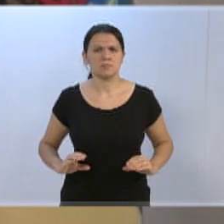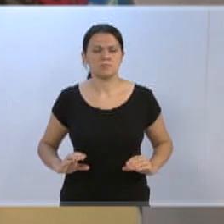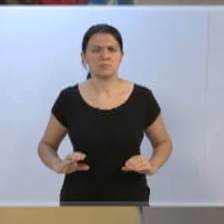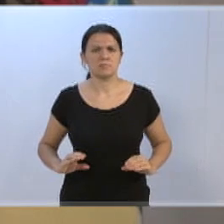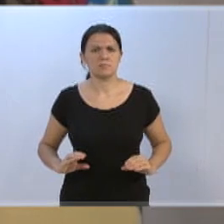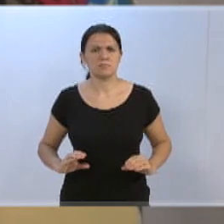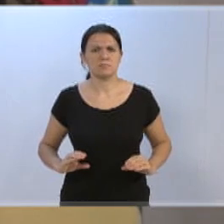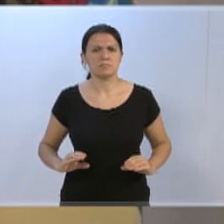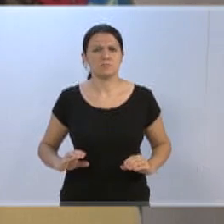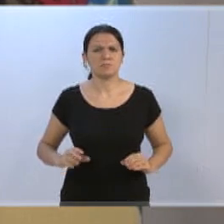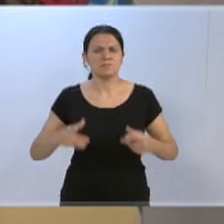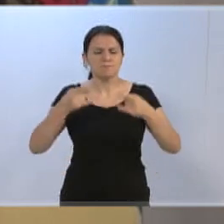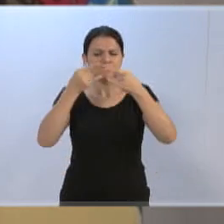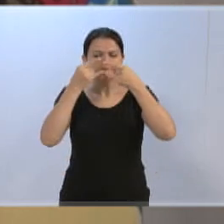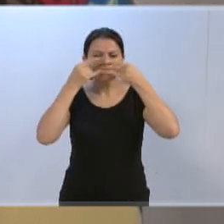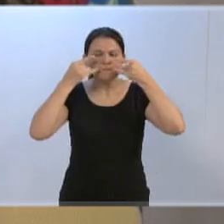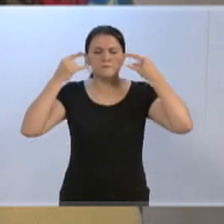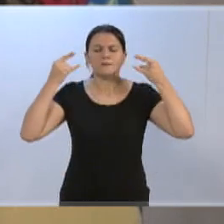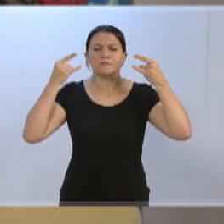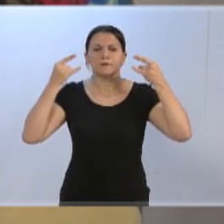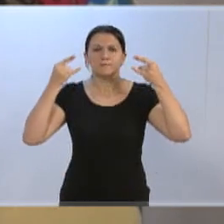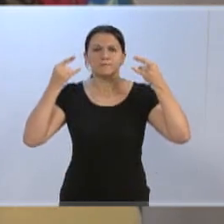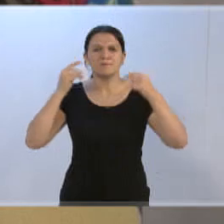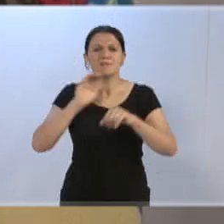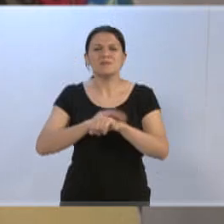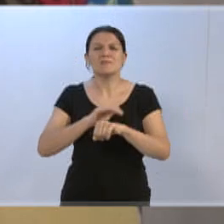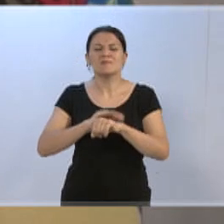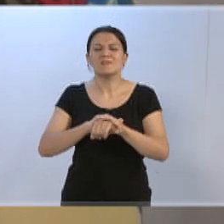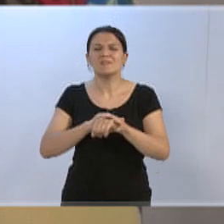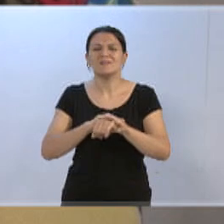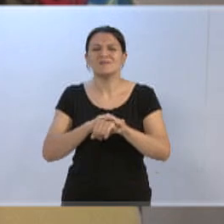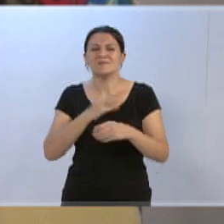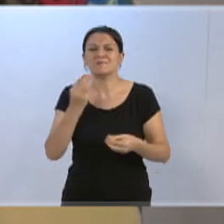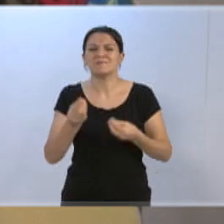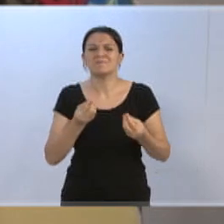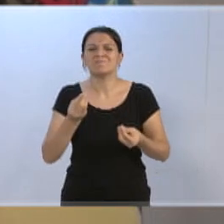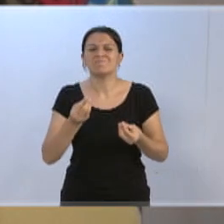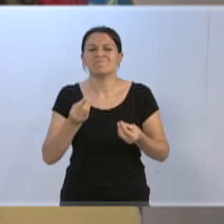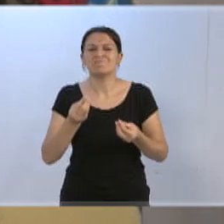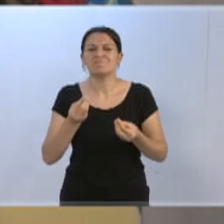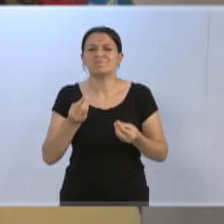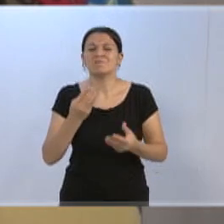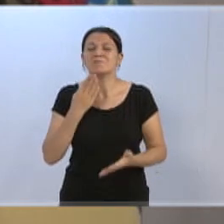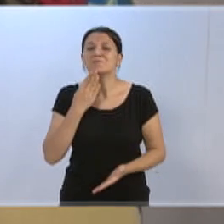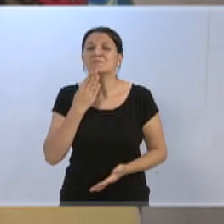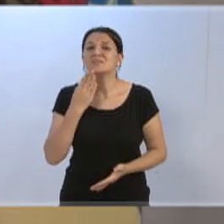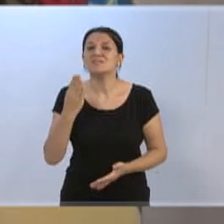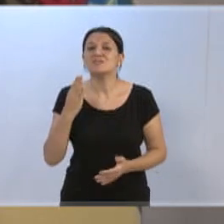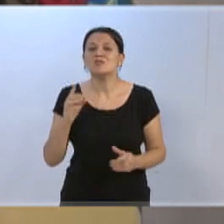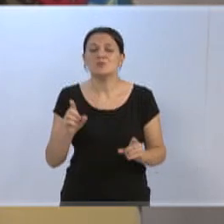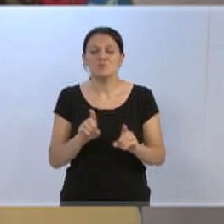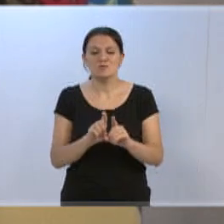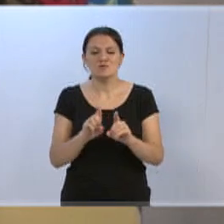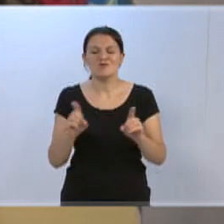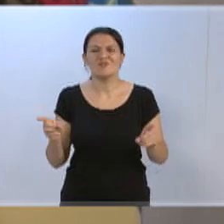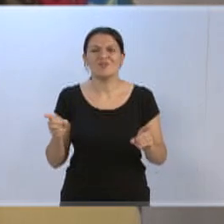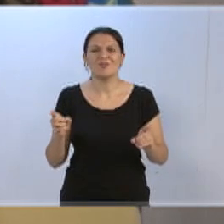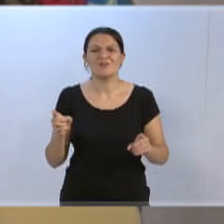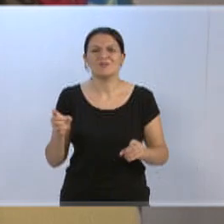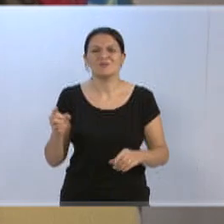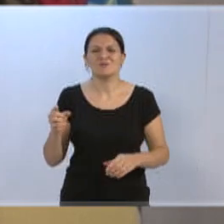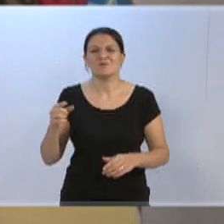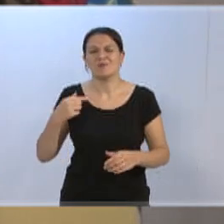e as ambições deles fez com que ele se manifestasse com uma posição pedindo o divórcio entre eu e a mãe dele.